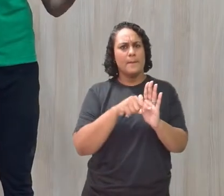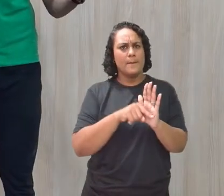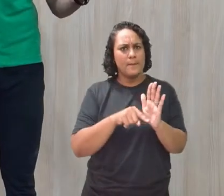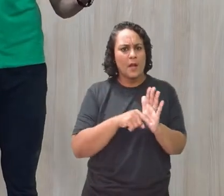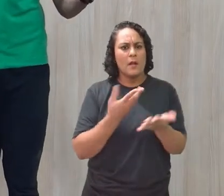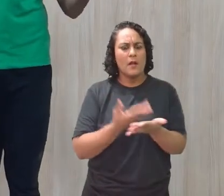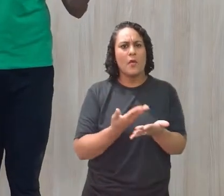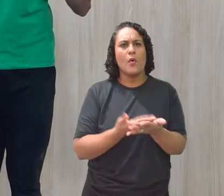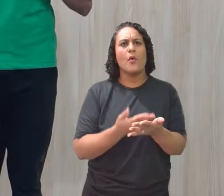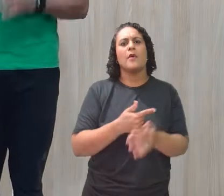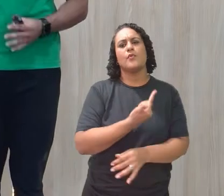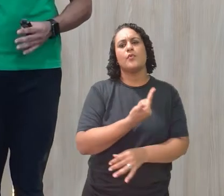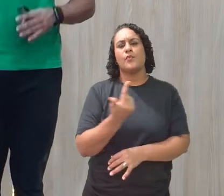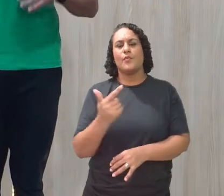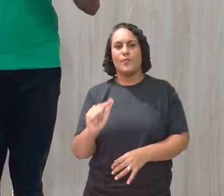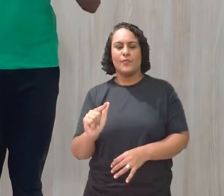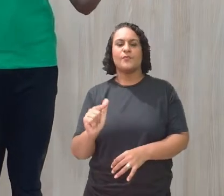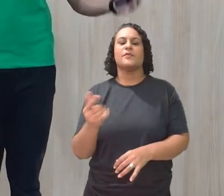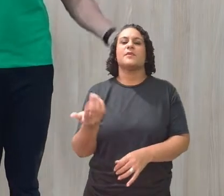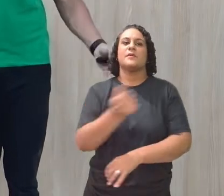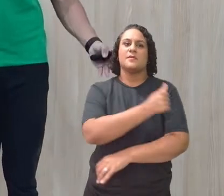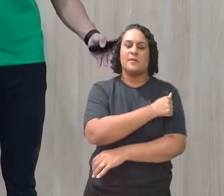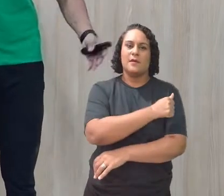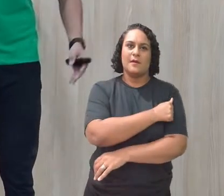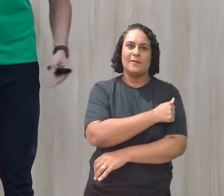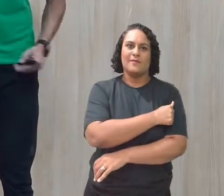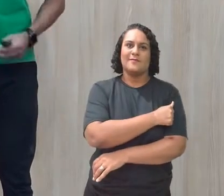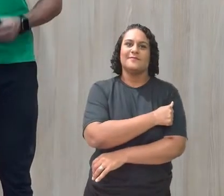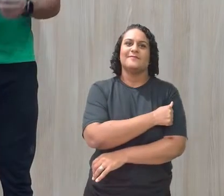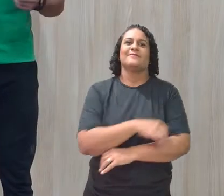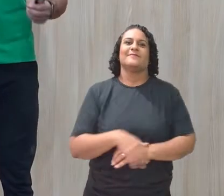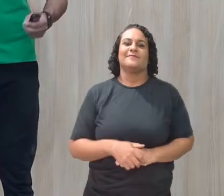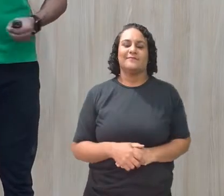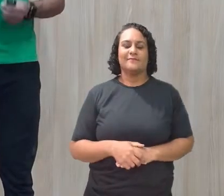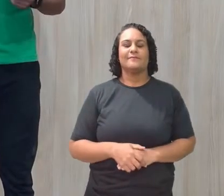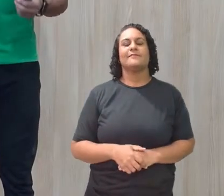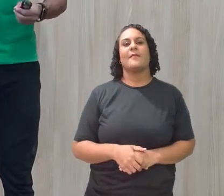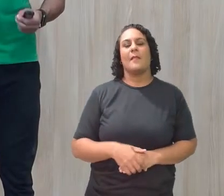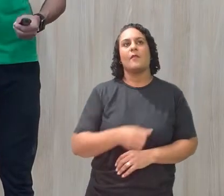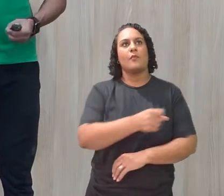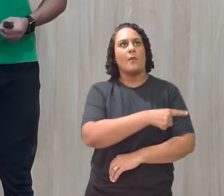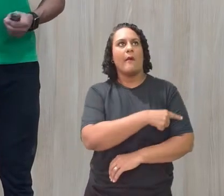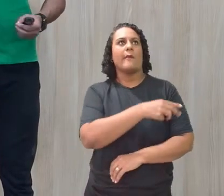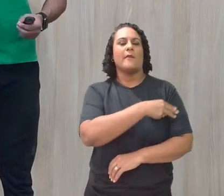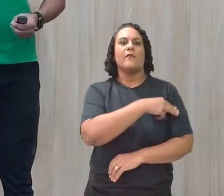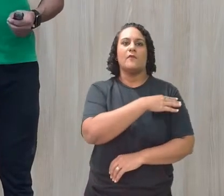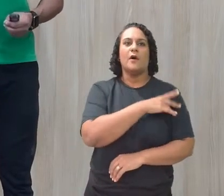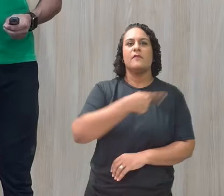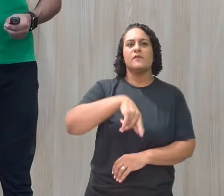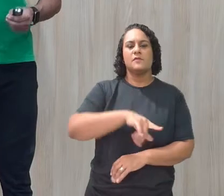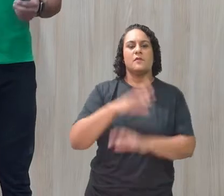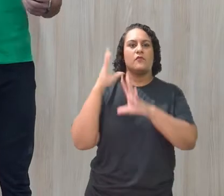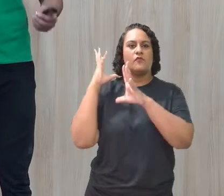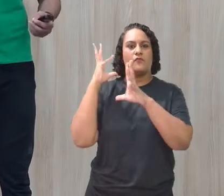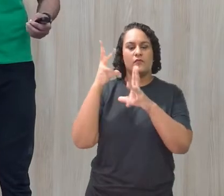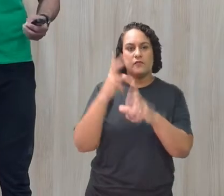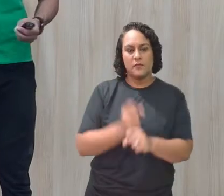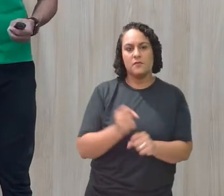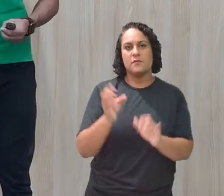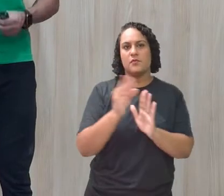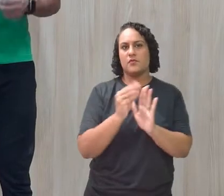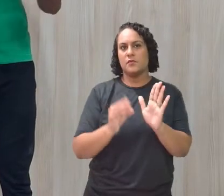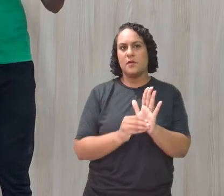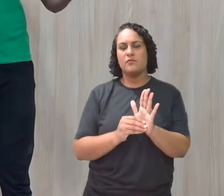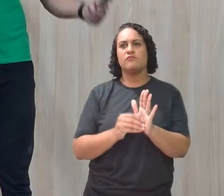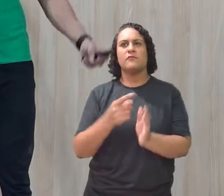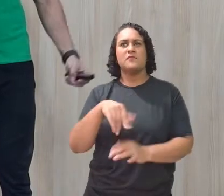das outras séries dos anos finais, dos anos iniciais também, onde você pode revisar aí algum conteúdo que você não